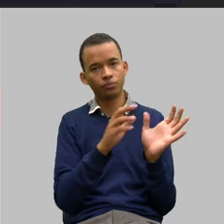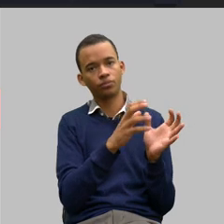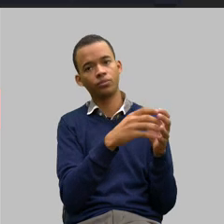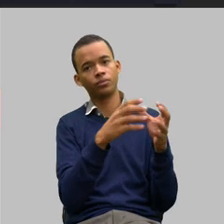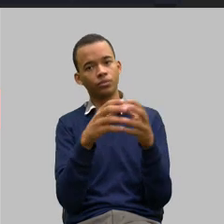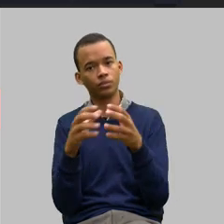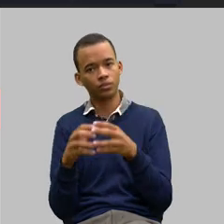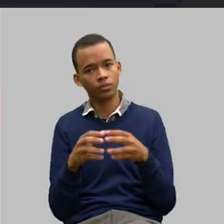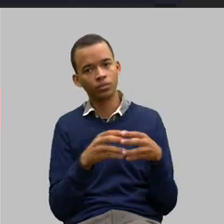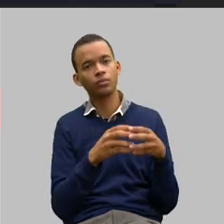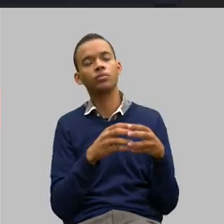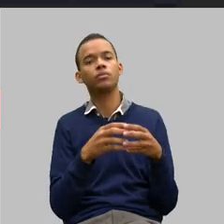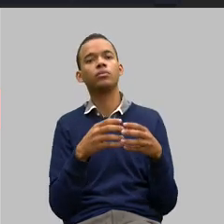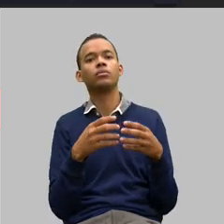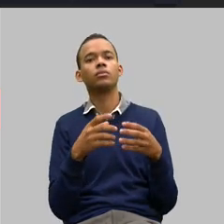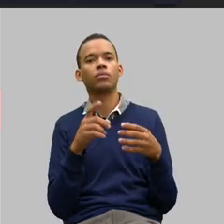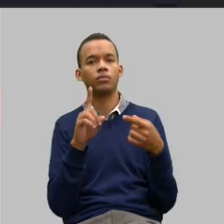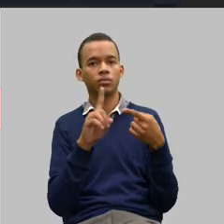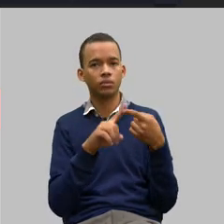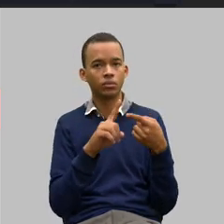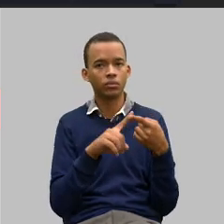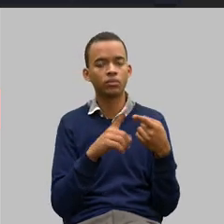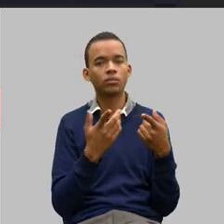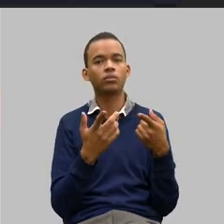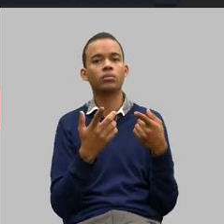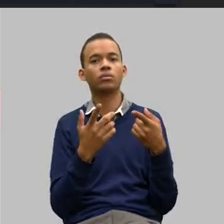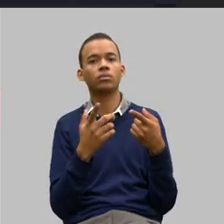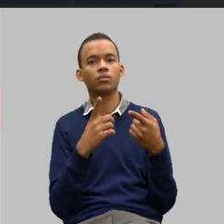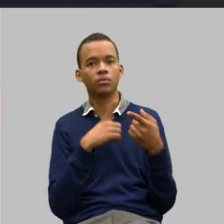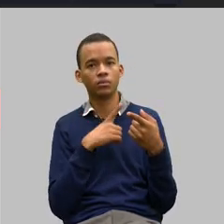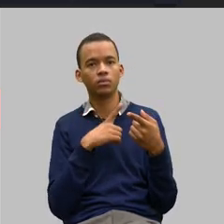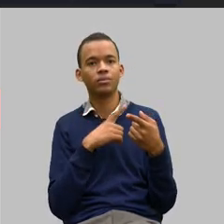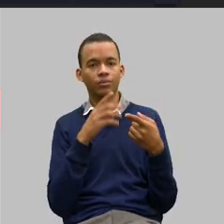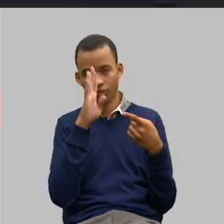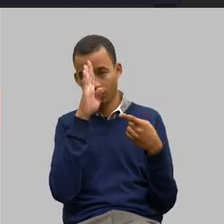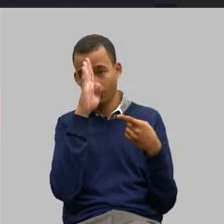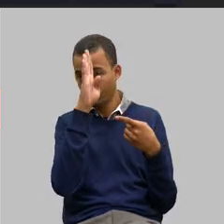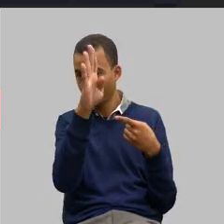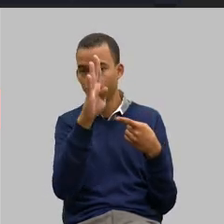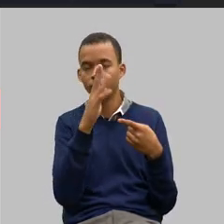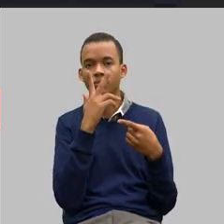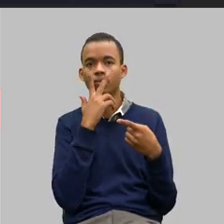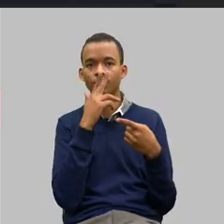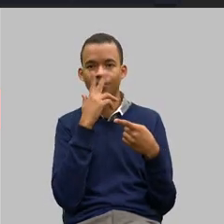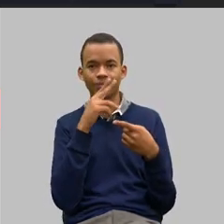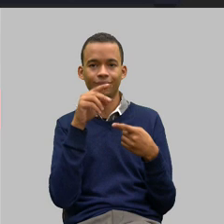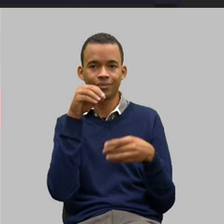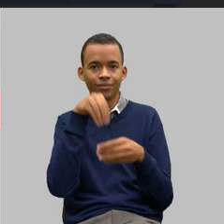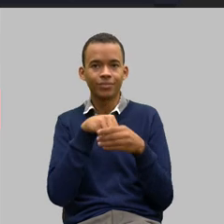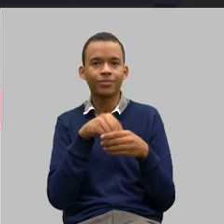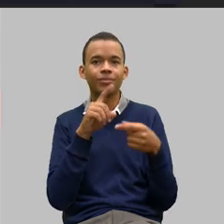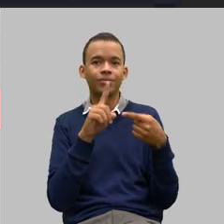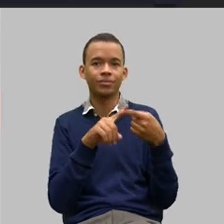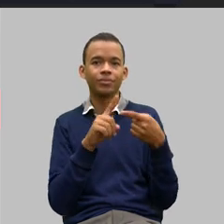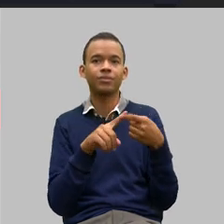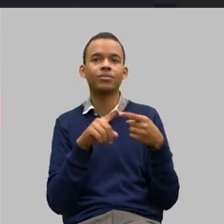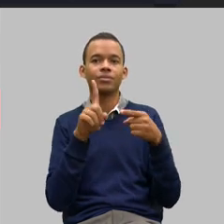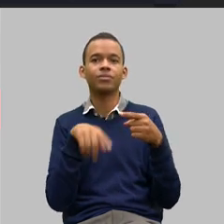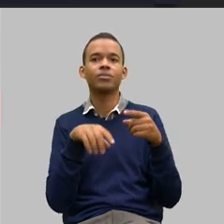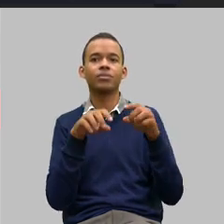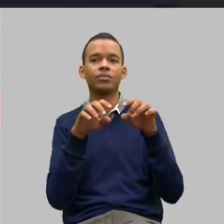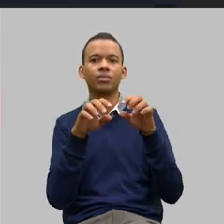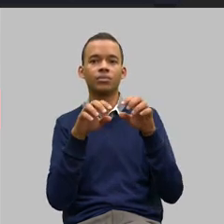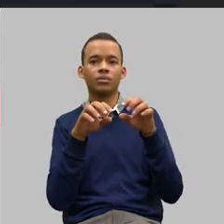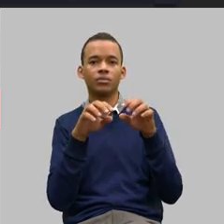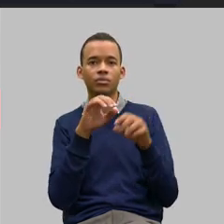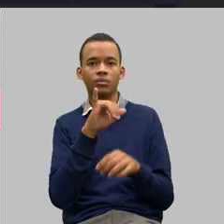frentes Então a gente tem né Talvez o O Carro Chefe vamos falar assim né do sistema de infraestrutura do estado que é a nossa infraestrutura rodoviária né